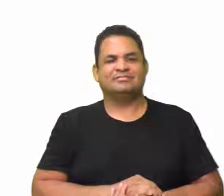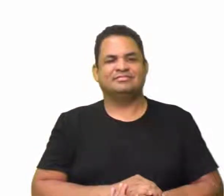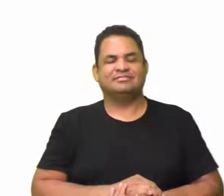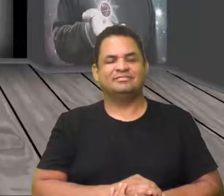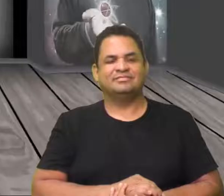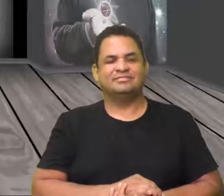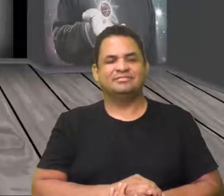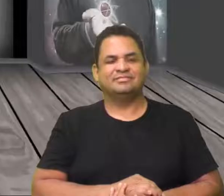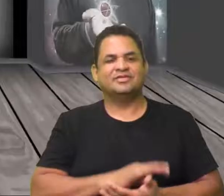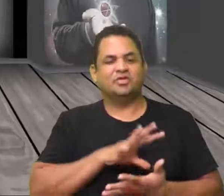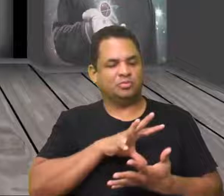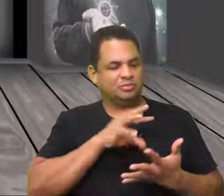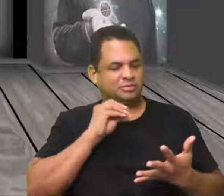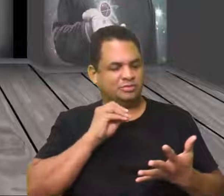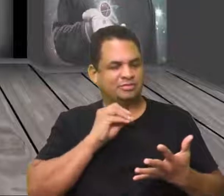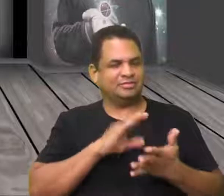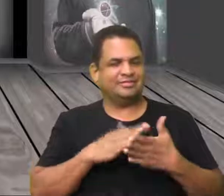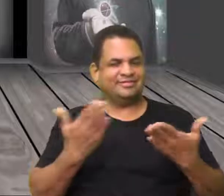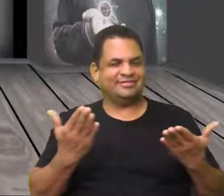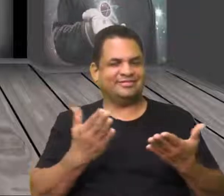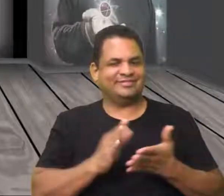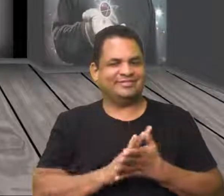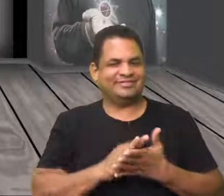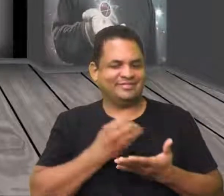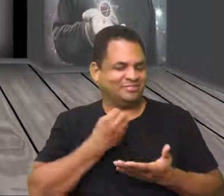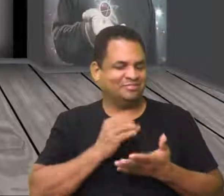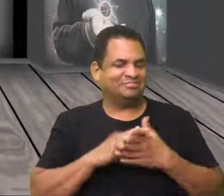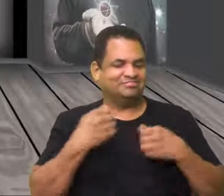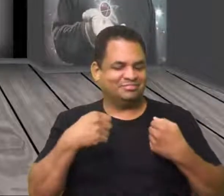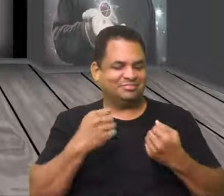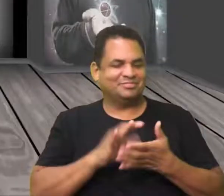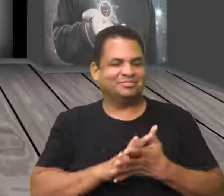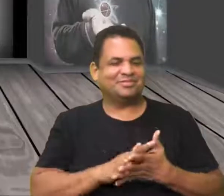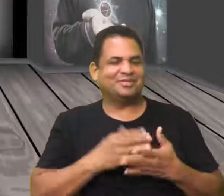Copiou, copiei, mas coisa boa a gente tem que copiar, né,